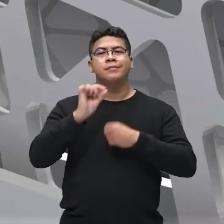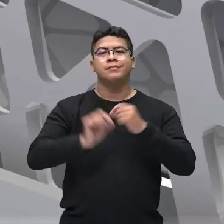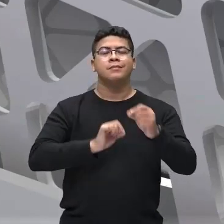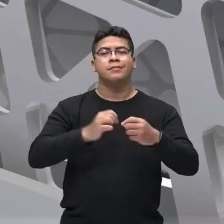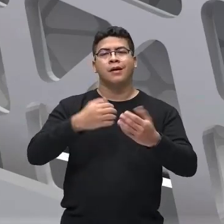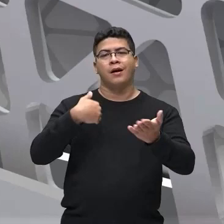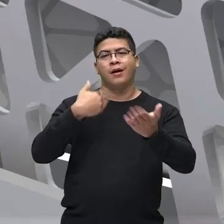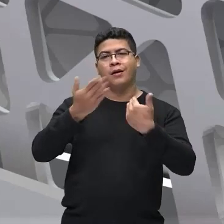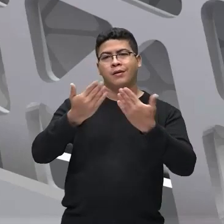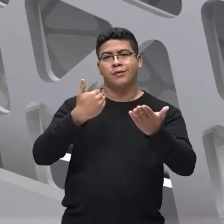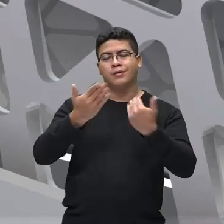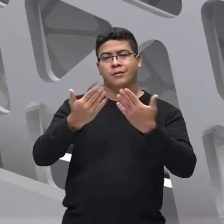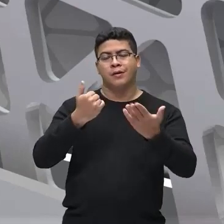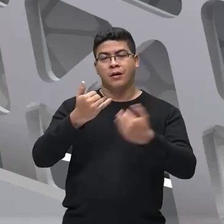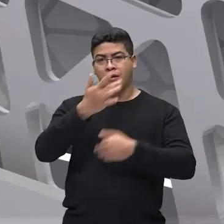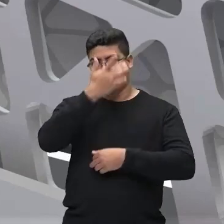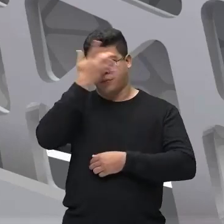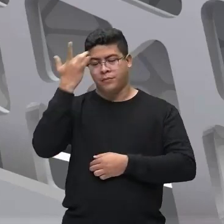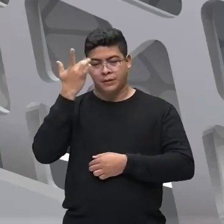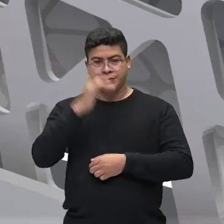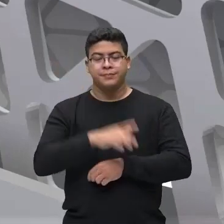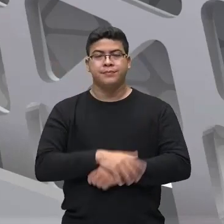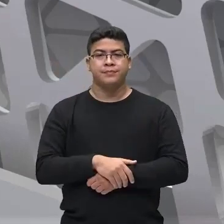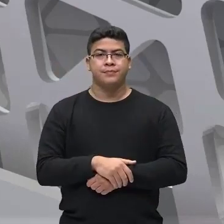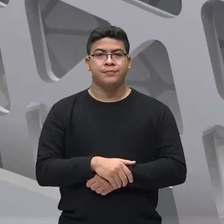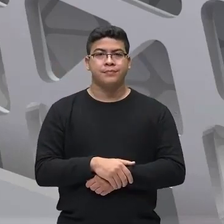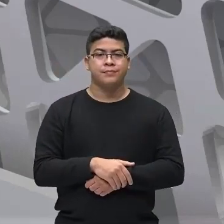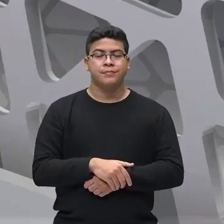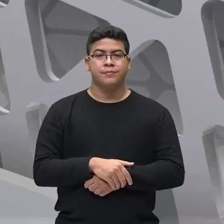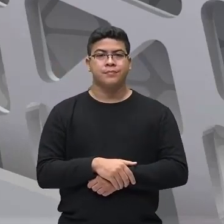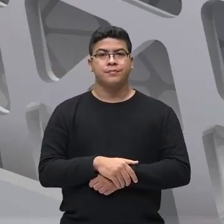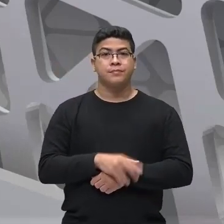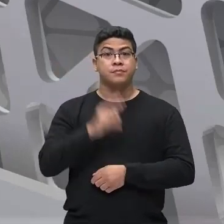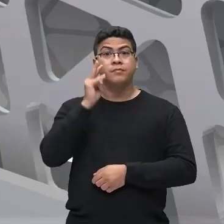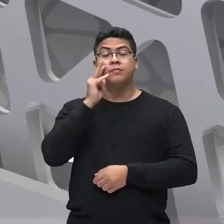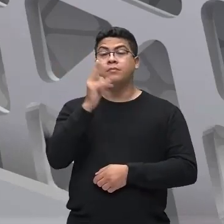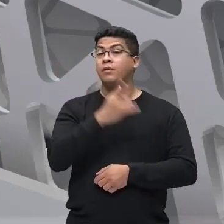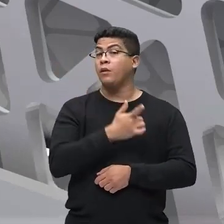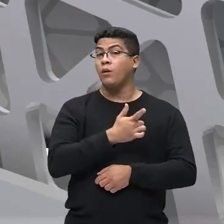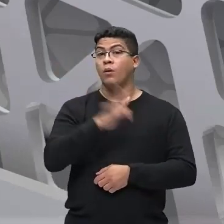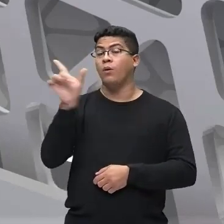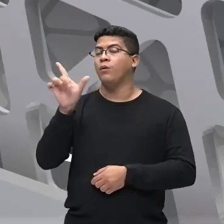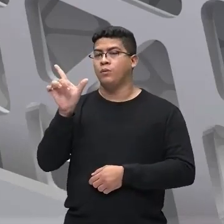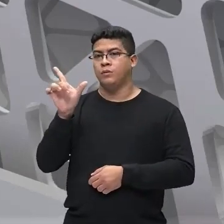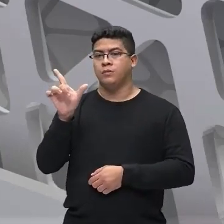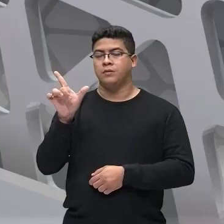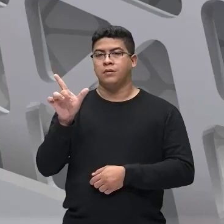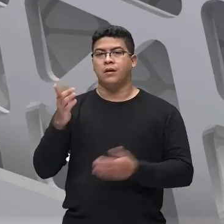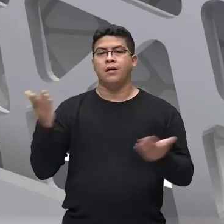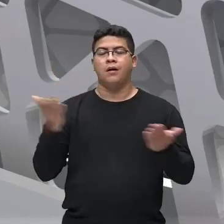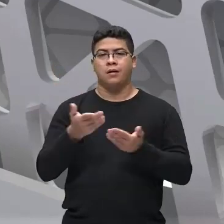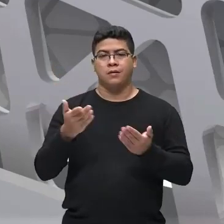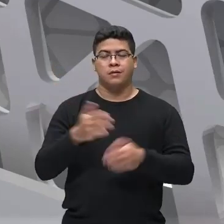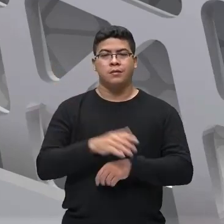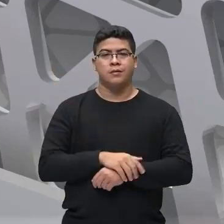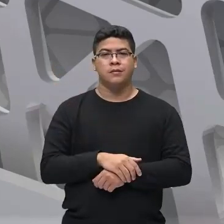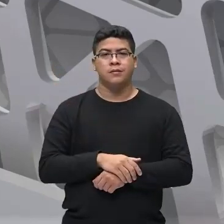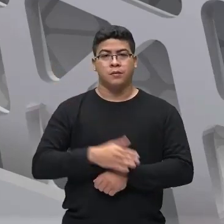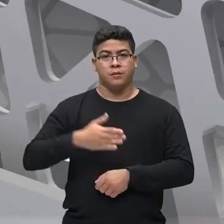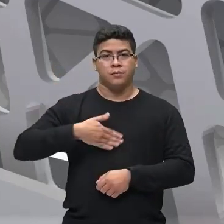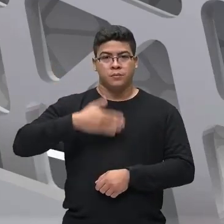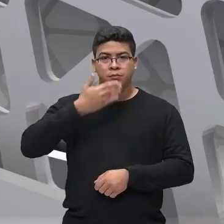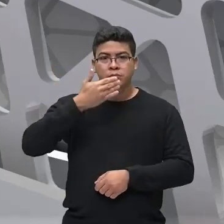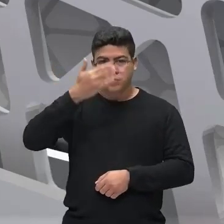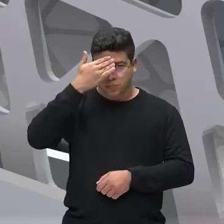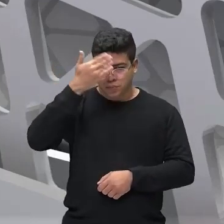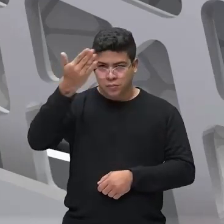pessoas, ok? E aí nós vamos ver um outro líder religioso do islamismo, que é aqui